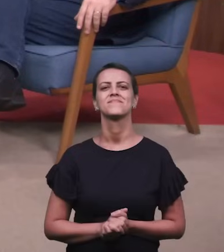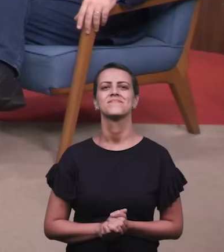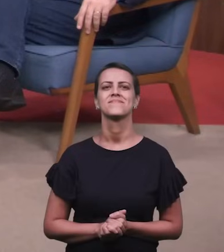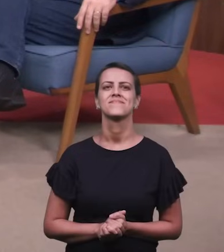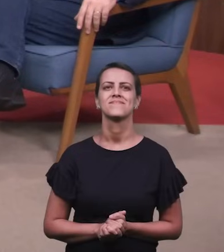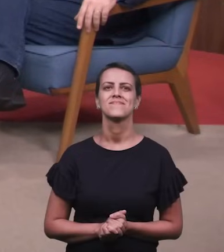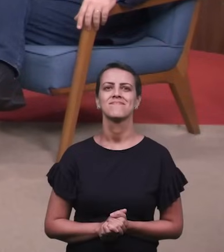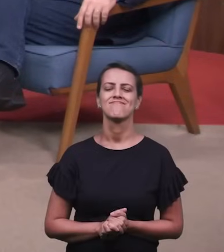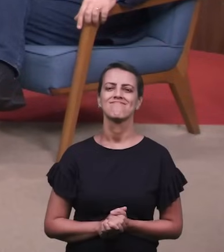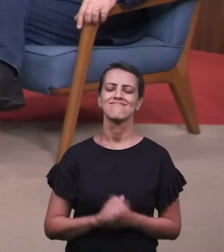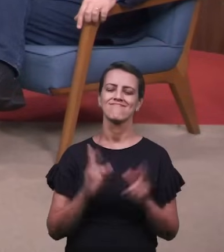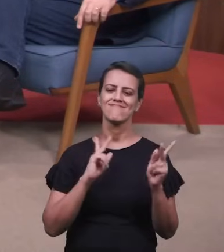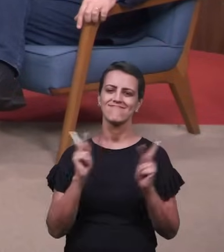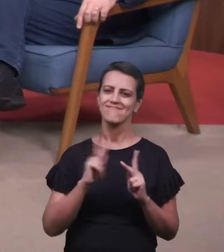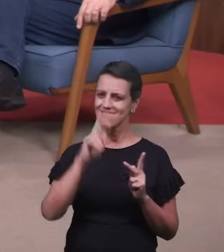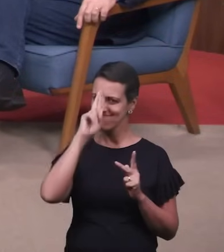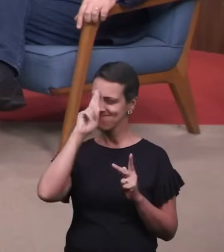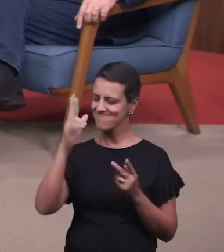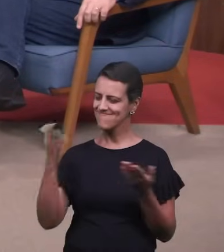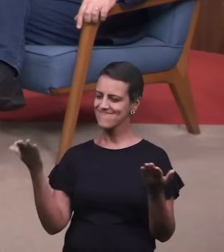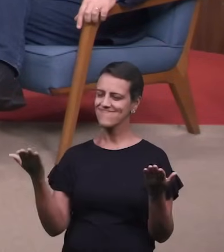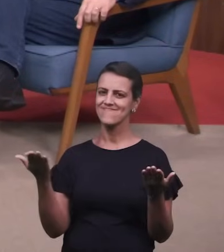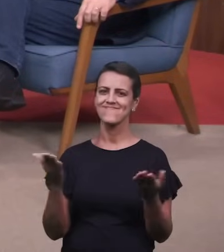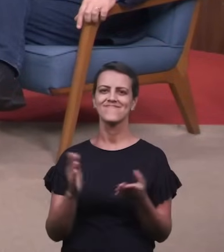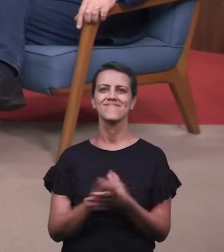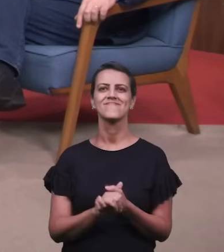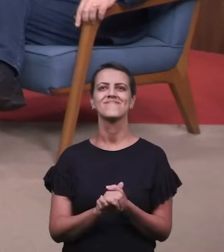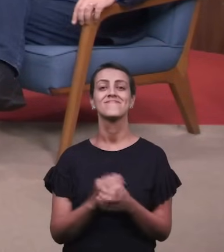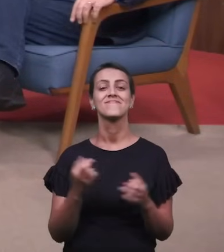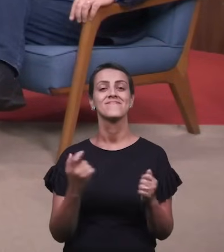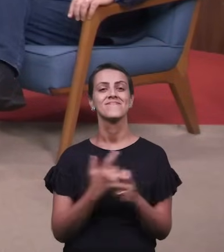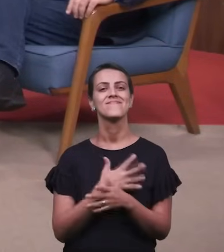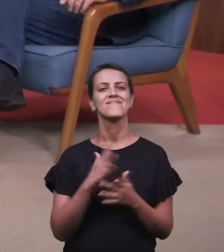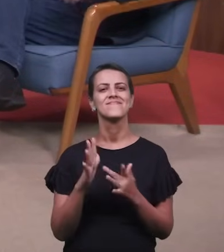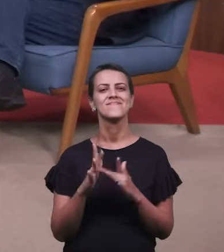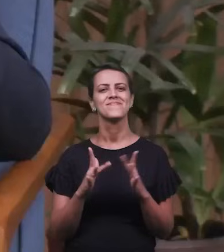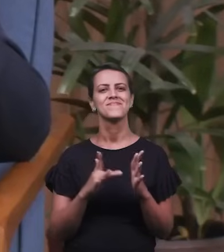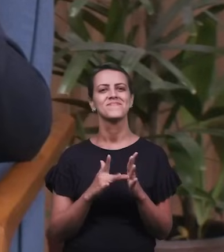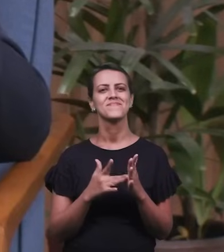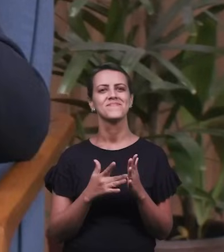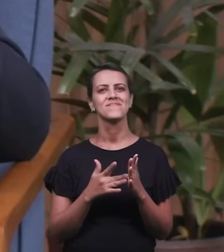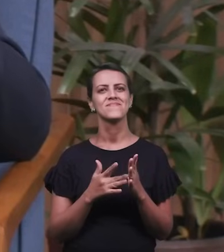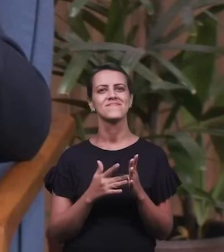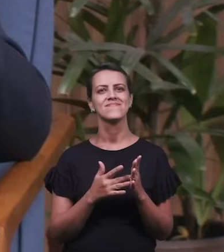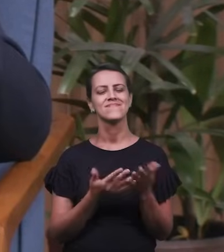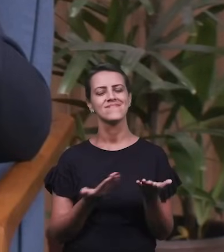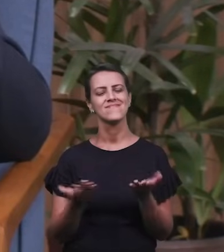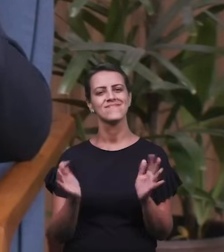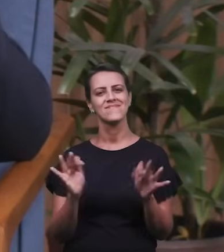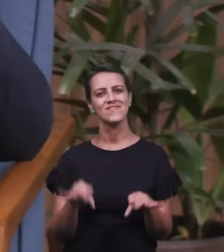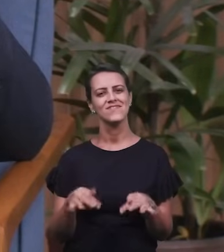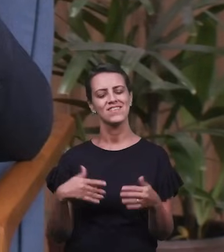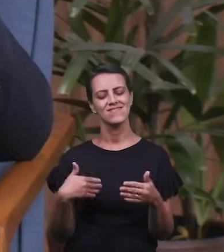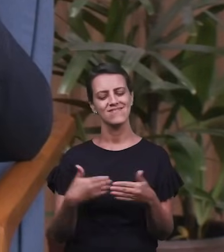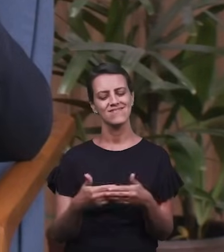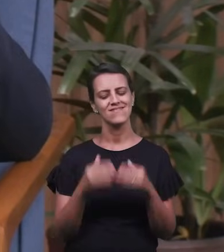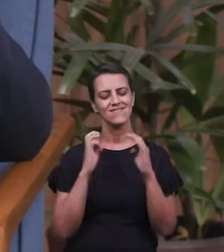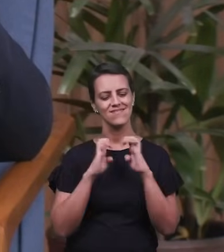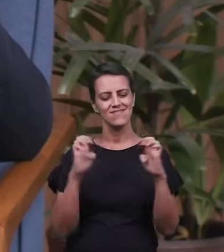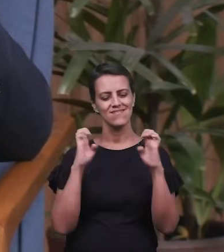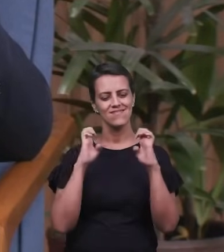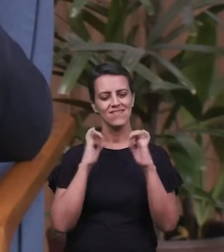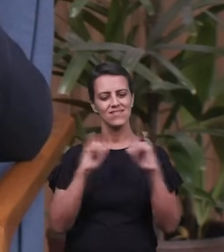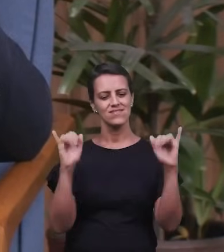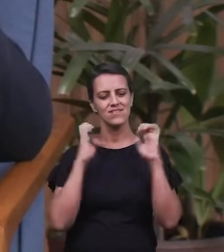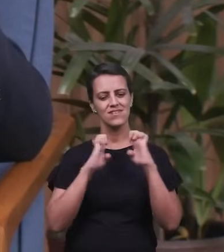Pai do Senhor a todos amados. Pai do Senhor Daniel, Josias e a todos. Glória a Jesus. Bom, a gente assim chega ao final de mais uma edição do